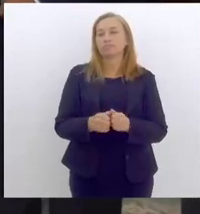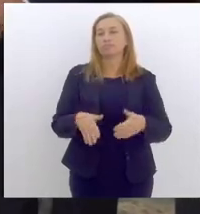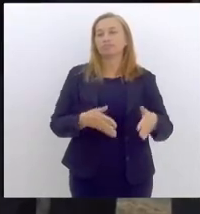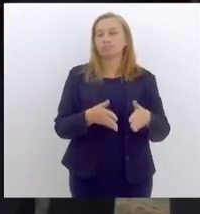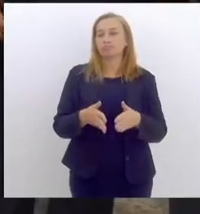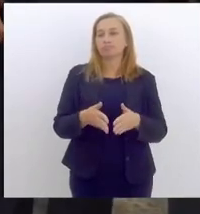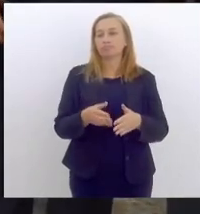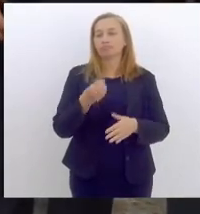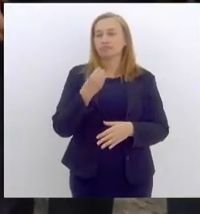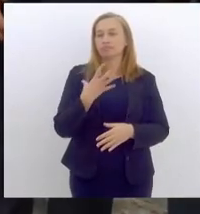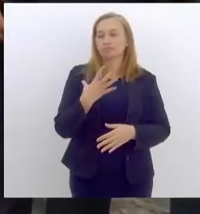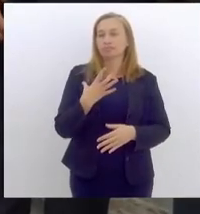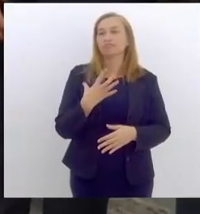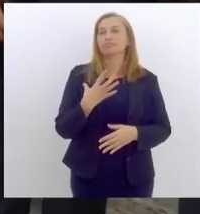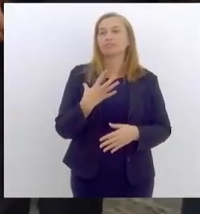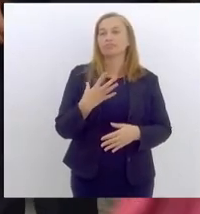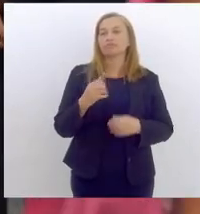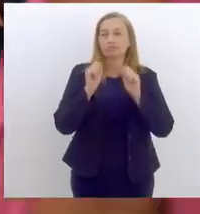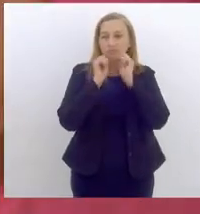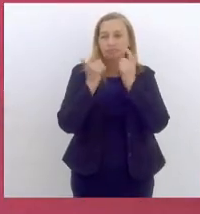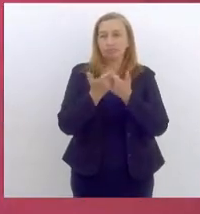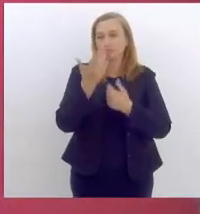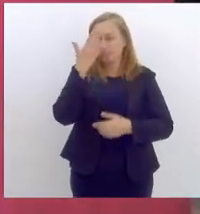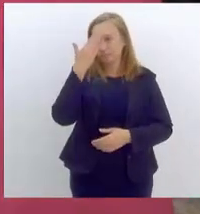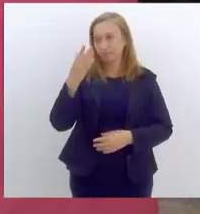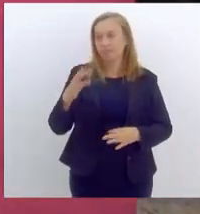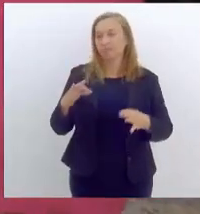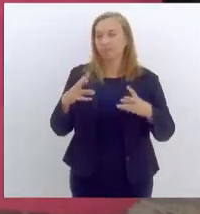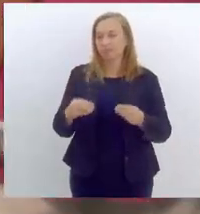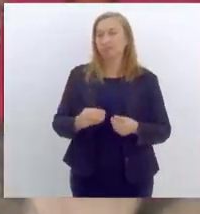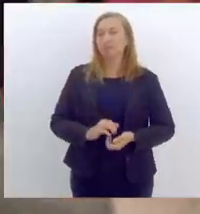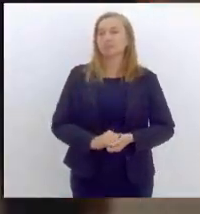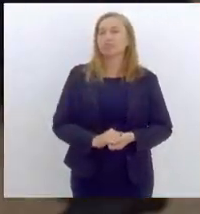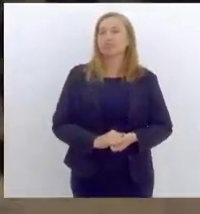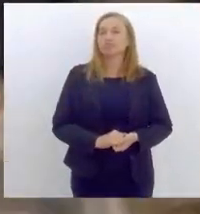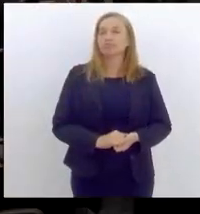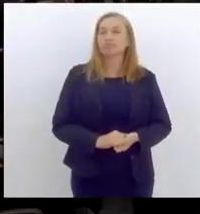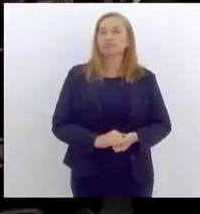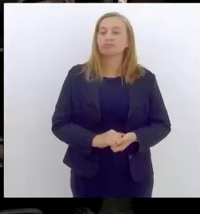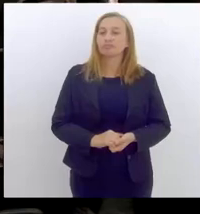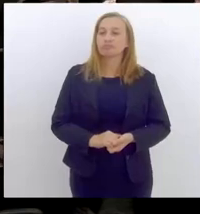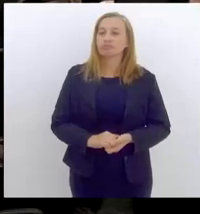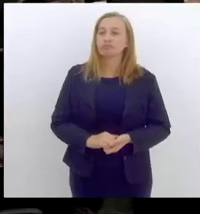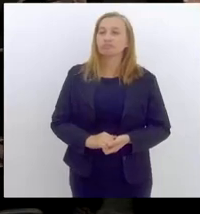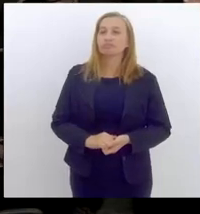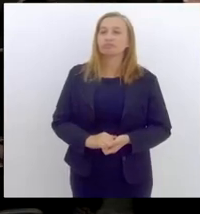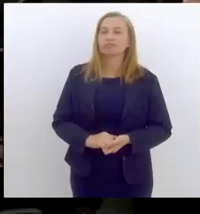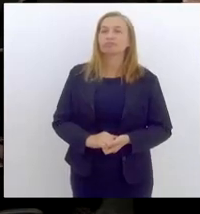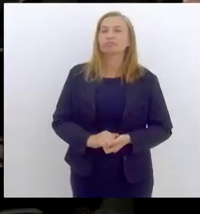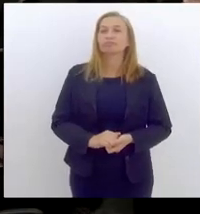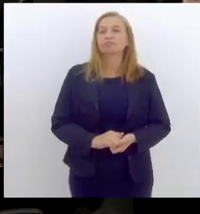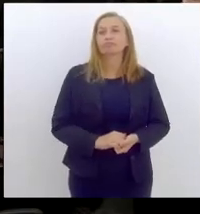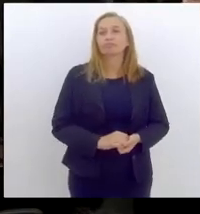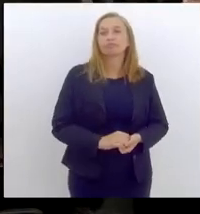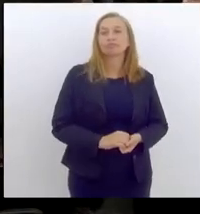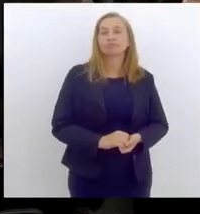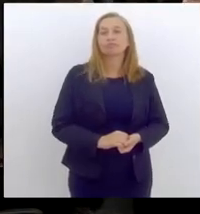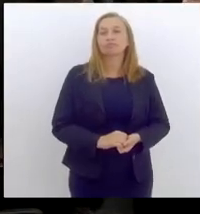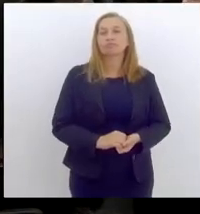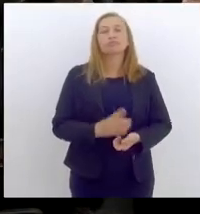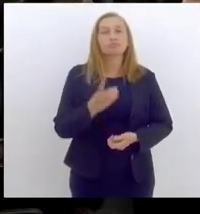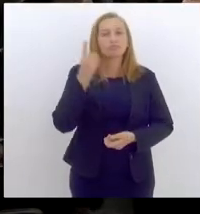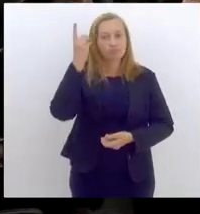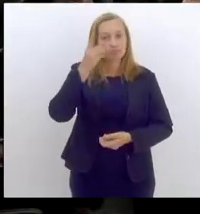pelo bem da Assembleia Legislativa. Muito obrigado a todos. Deputado Vinícius Cozzolino vota sim.